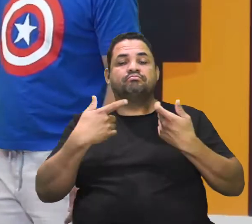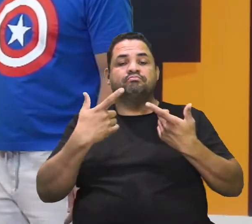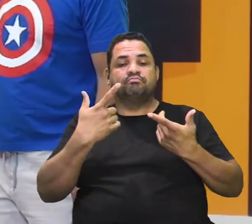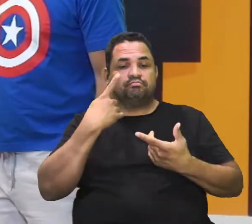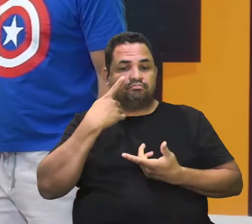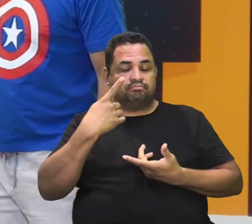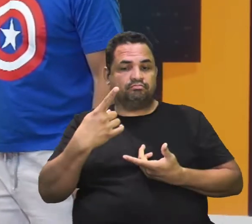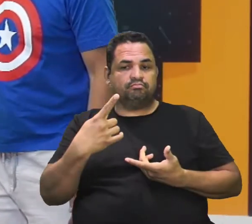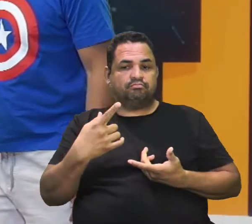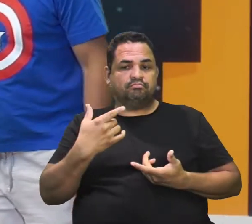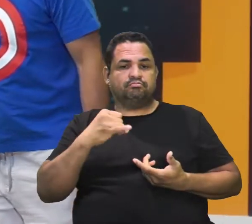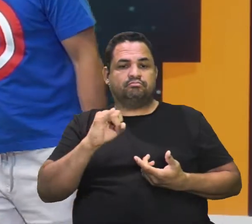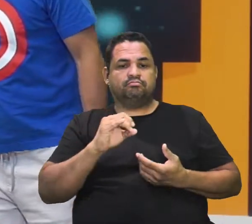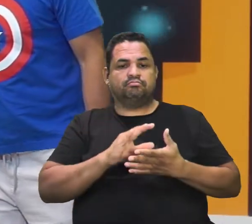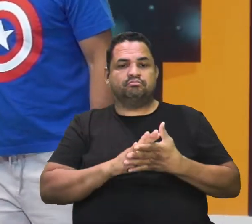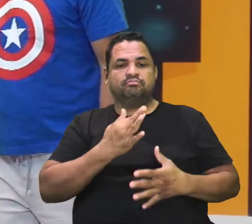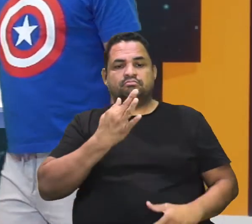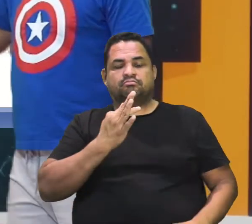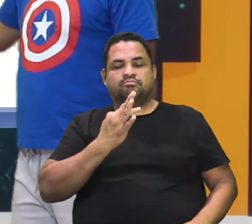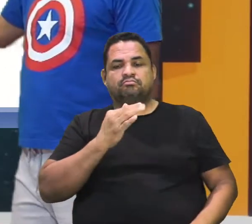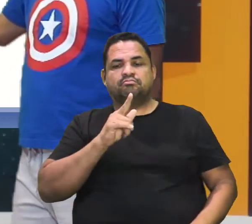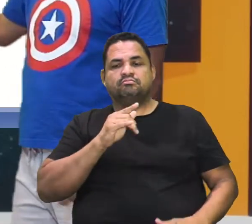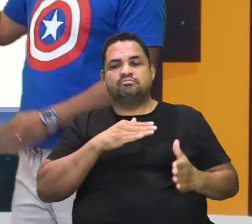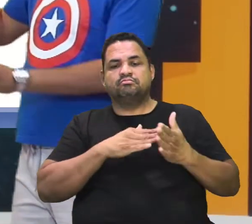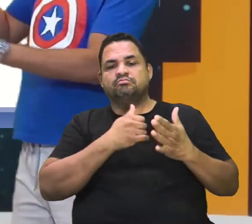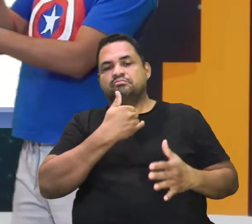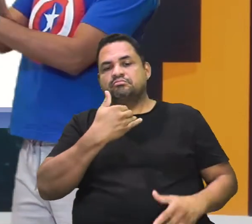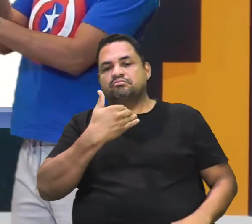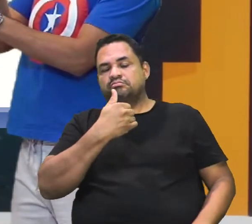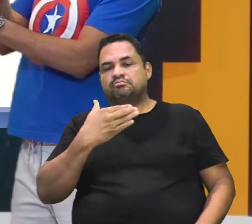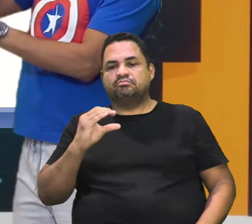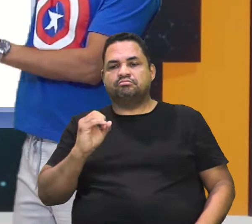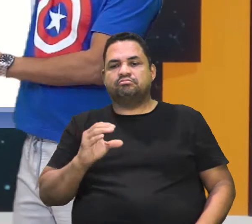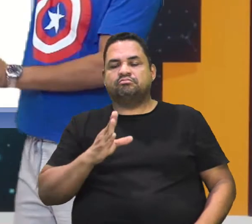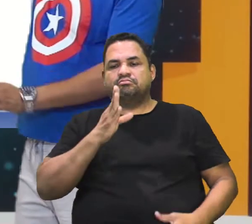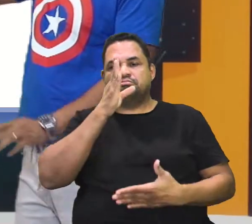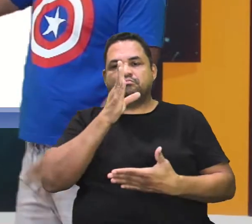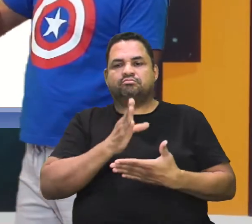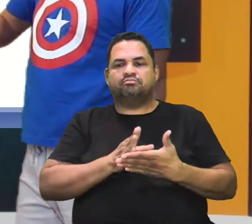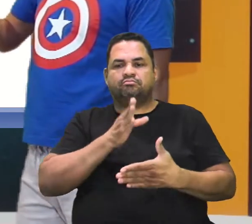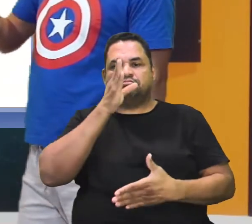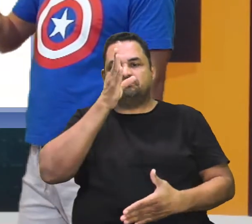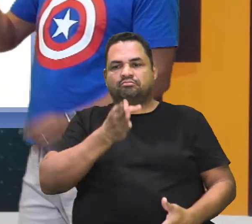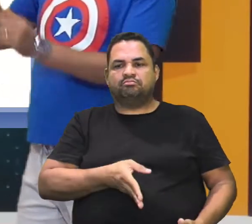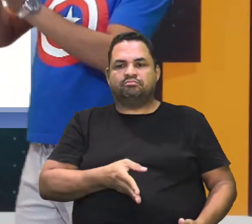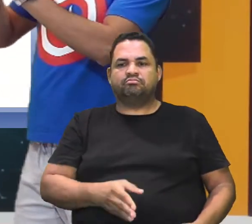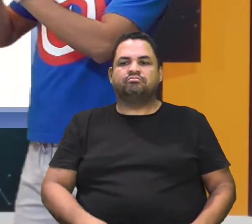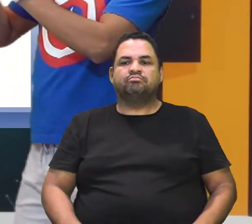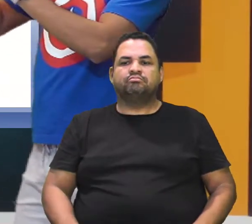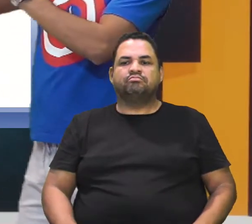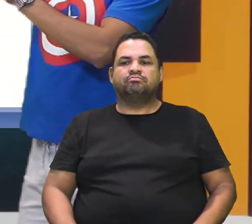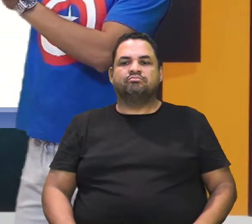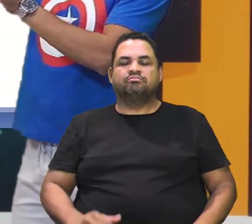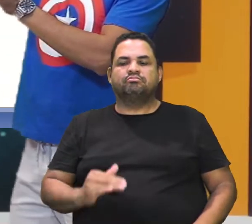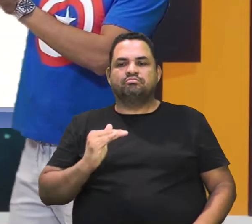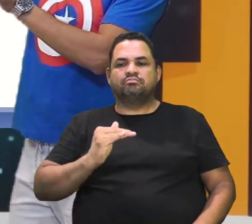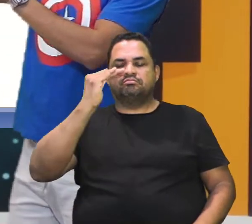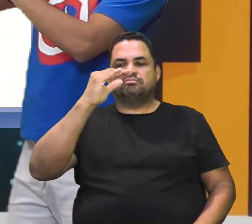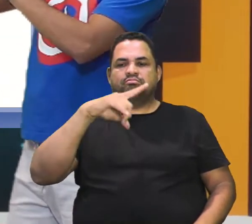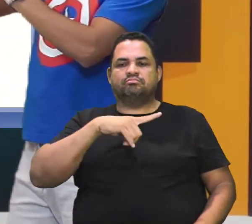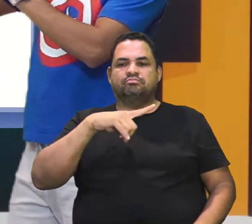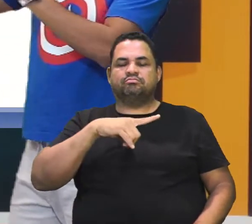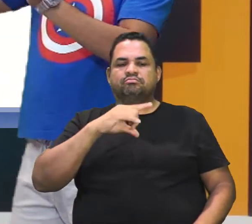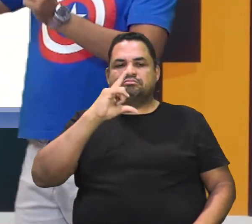pegar e verificar. Bom, se do F1 até o F2 é 10, então no 5 vai passar uma reta. E aí do 5 para cima eu vou